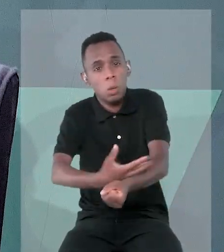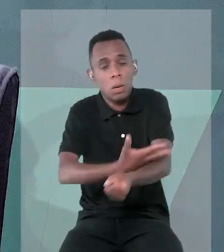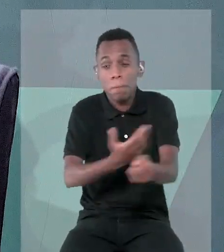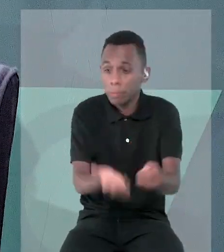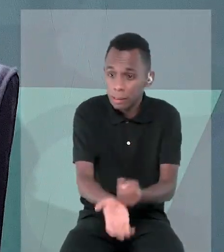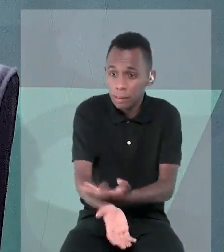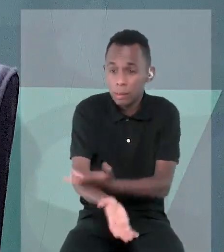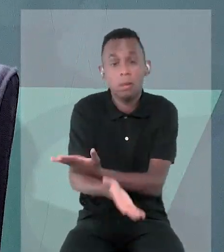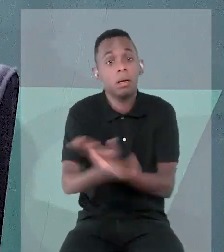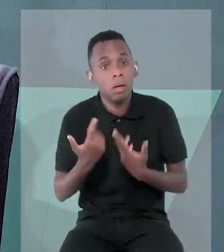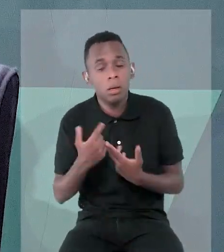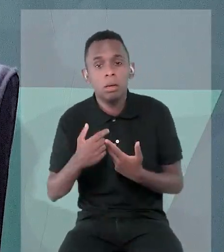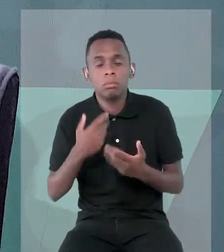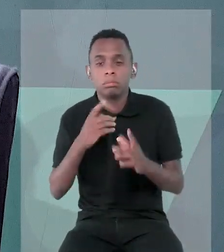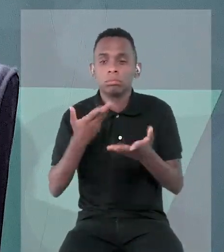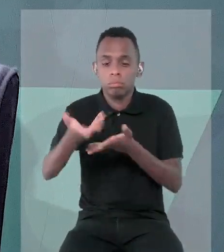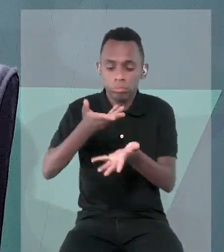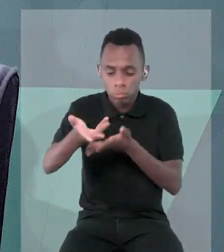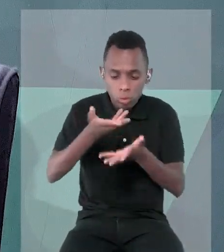aquilo começamos um diálogo